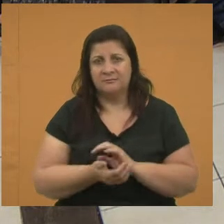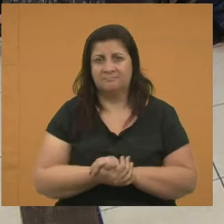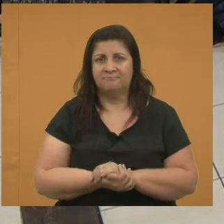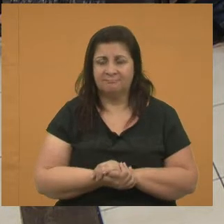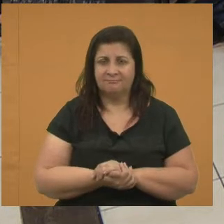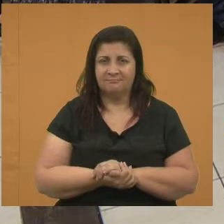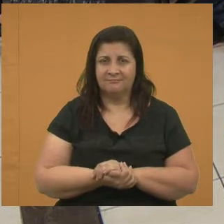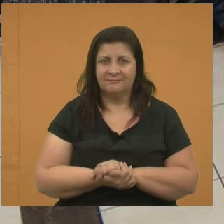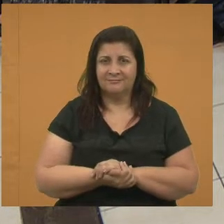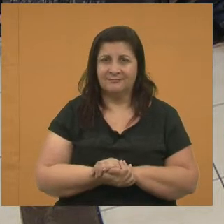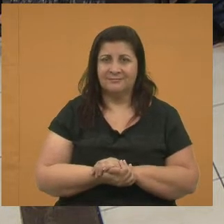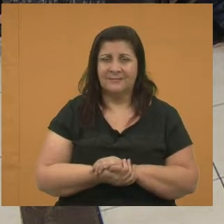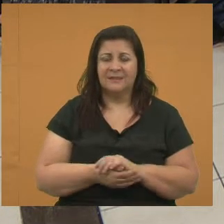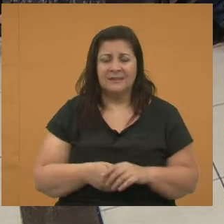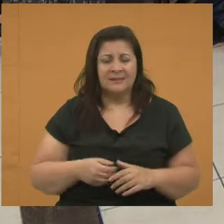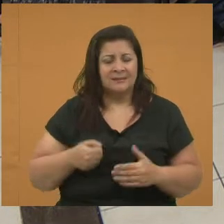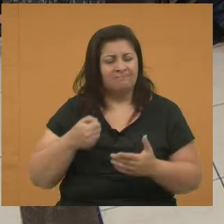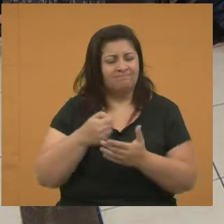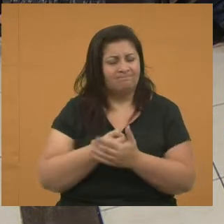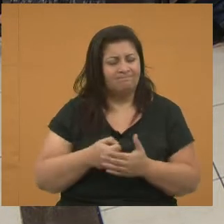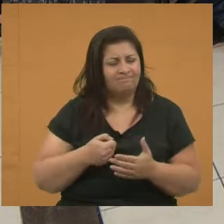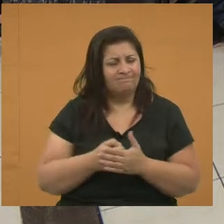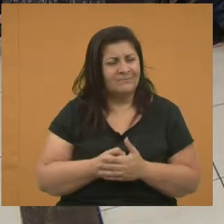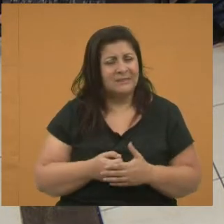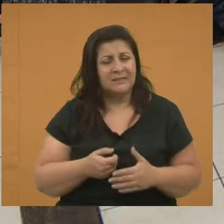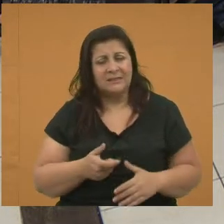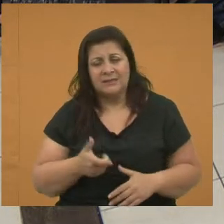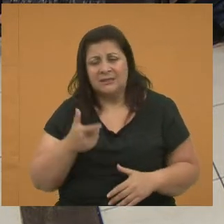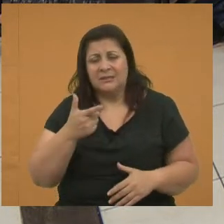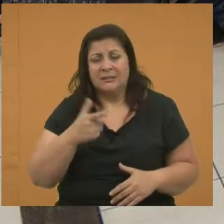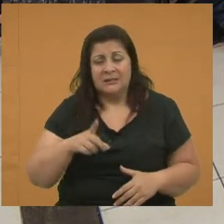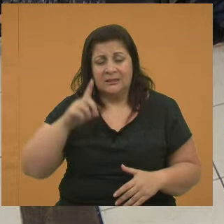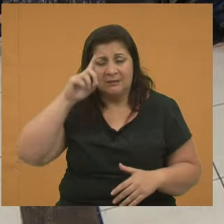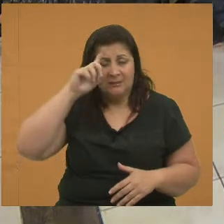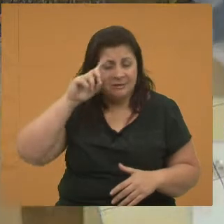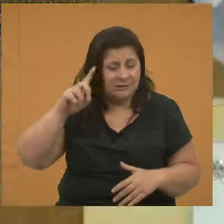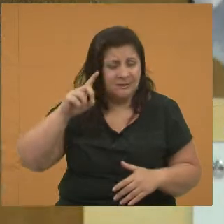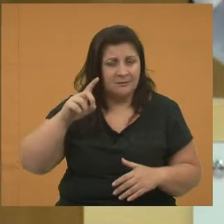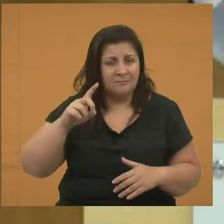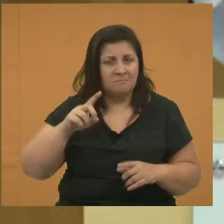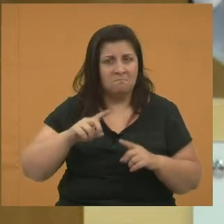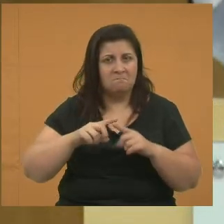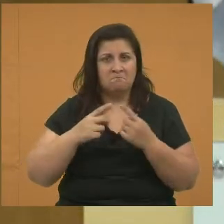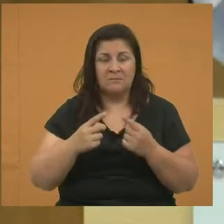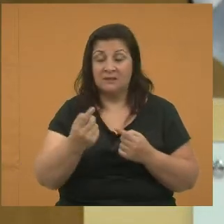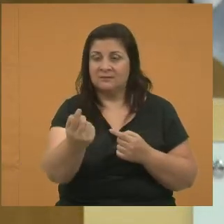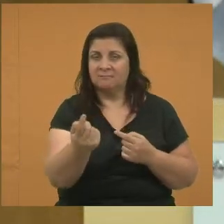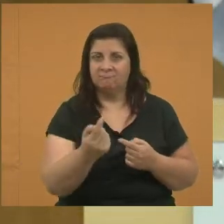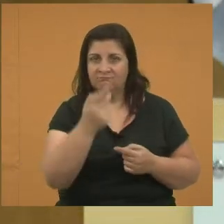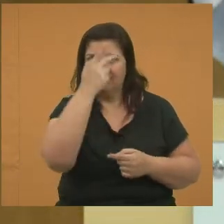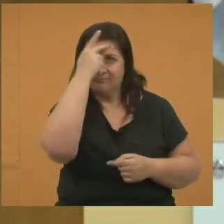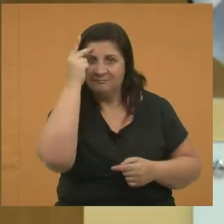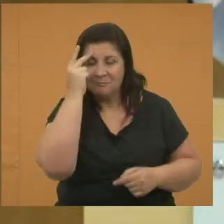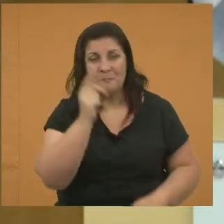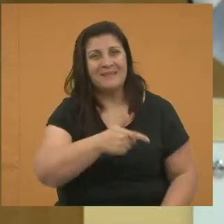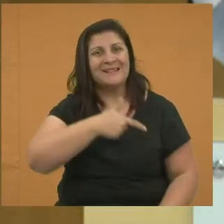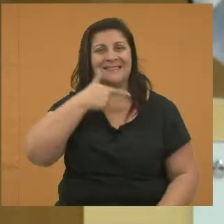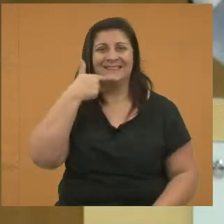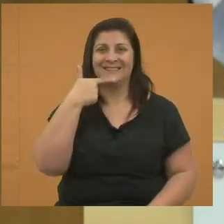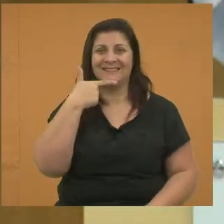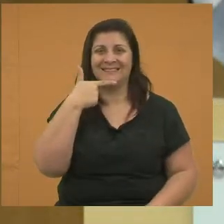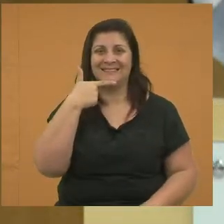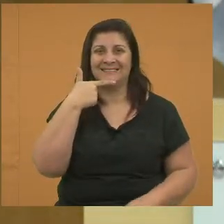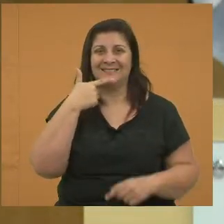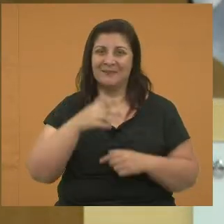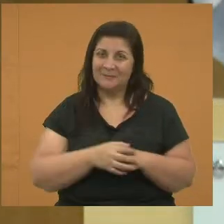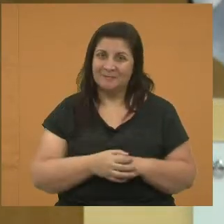sai naquele momento de luta, ele fala, puxa vida, vou ter que enfrentar um dia, mas aí quando o cliente chega, ele está sorrindo, ele